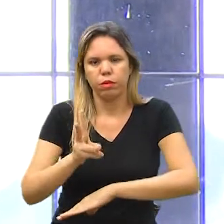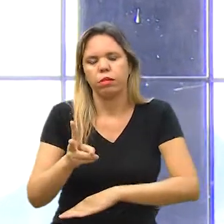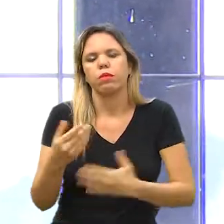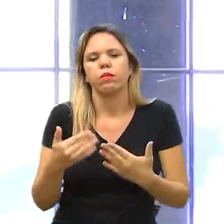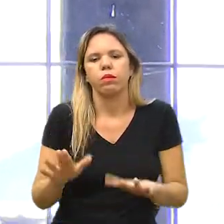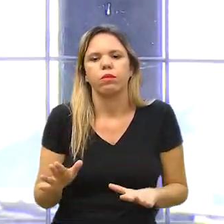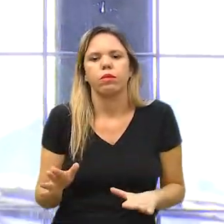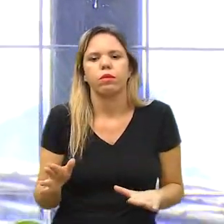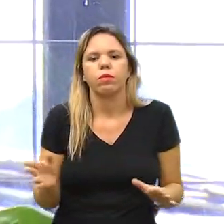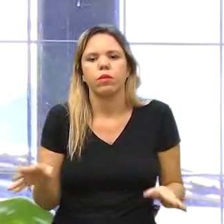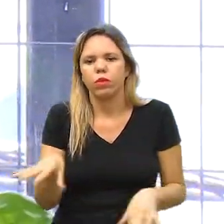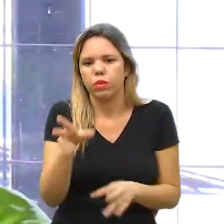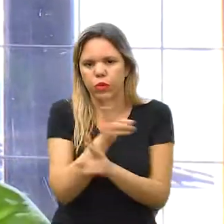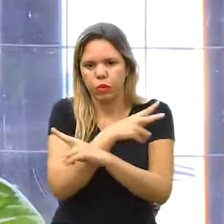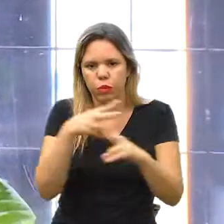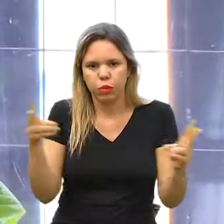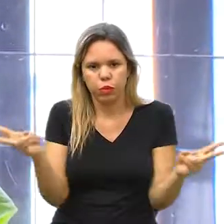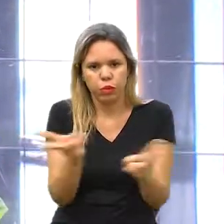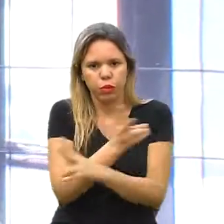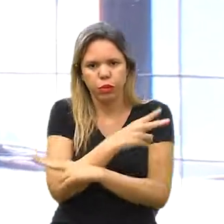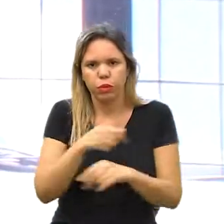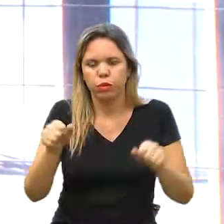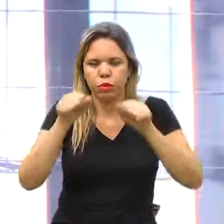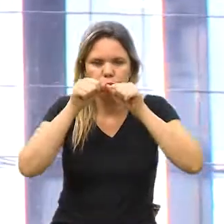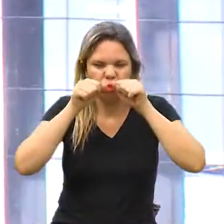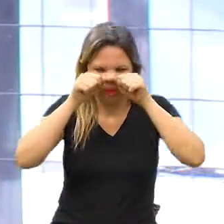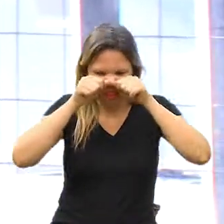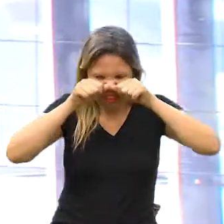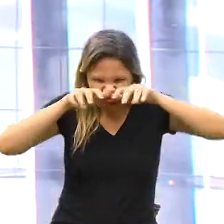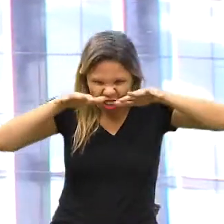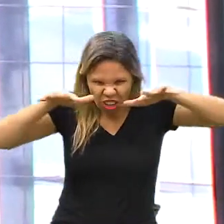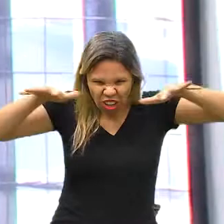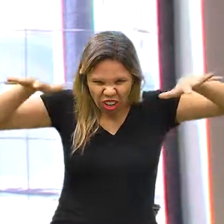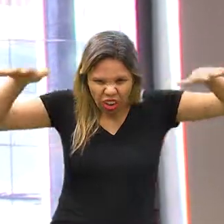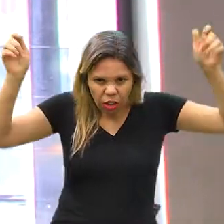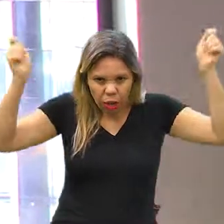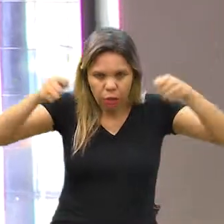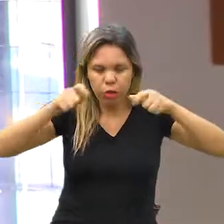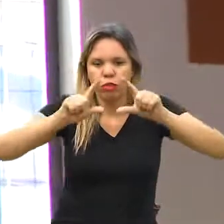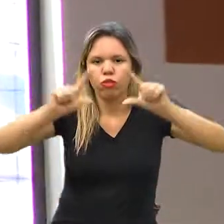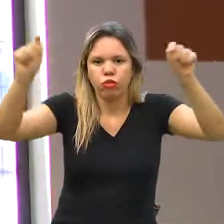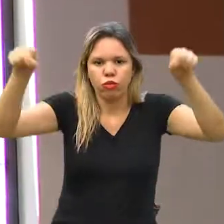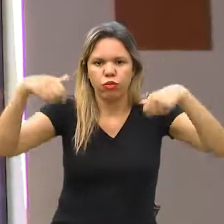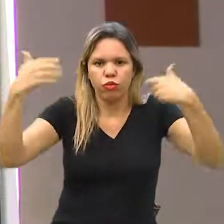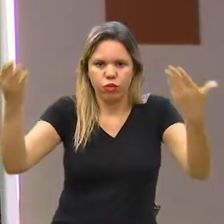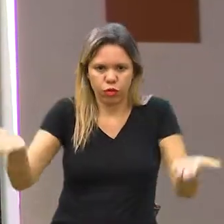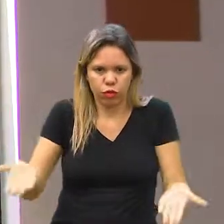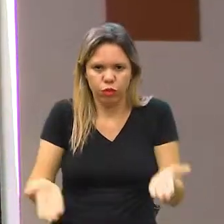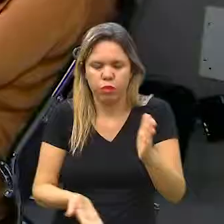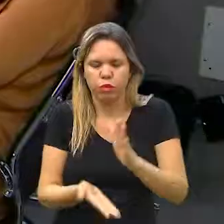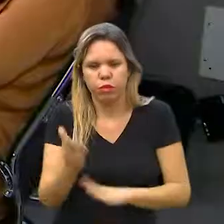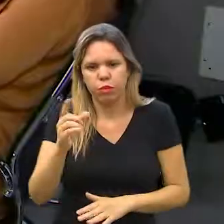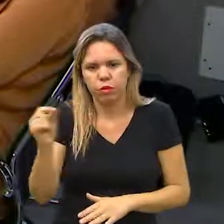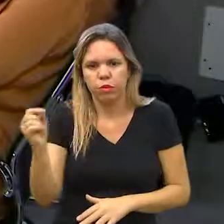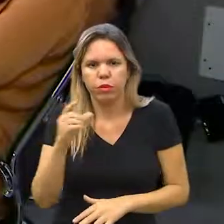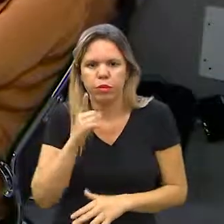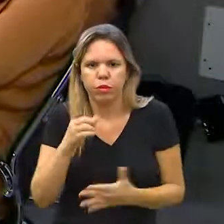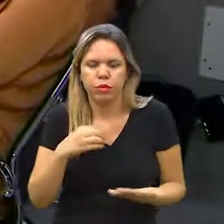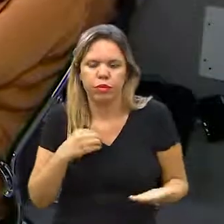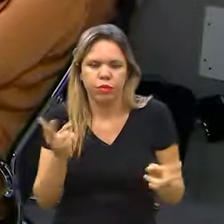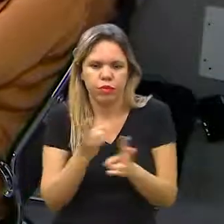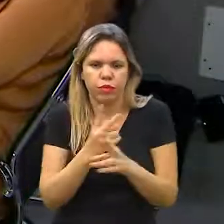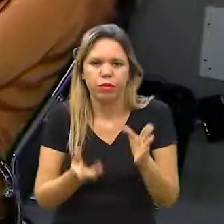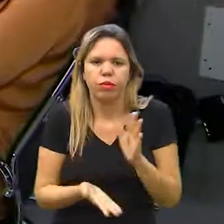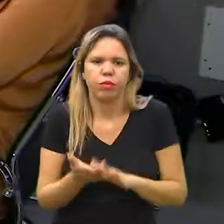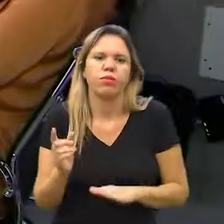profissional ventilação do ar então qualquer partícula que eventualmente sair da máscara ela vai né que ter oportunidade de